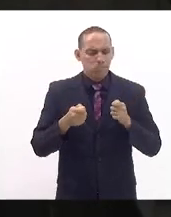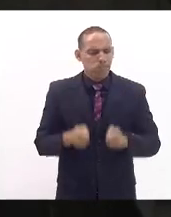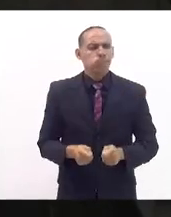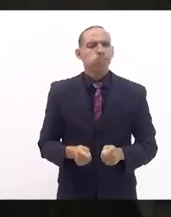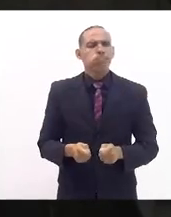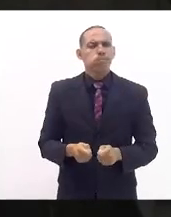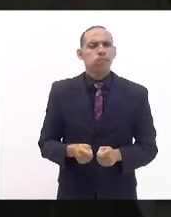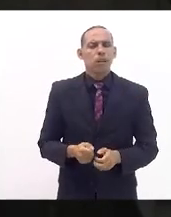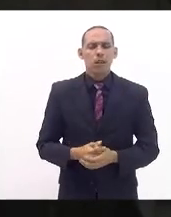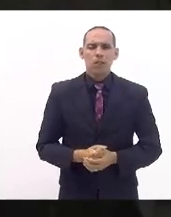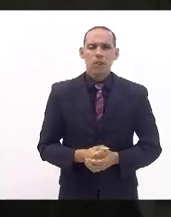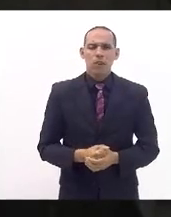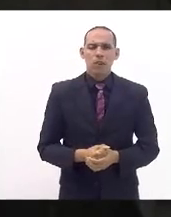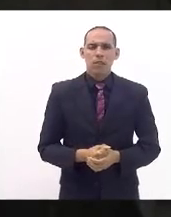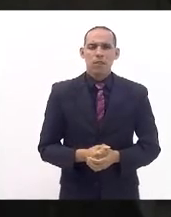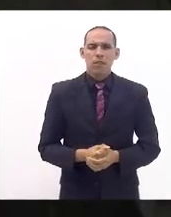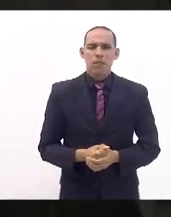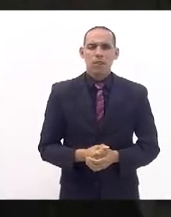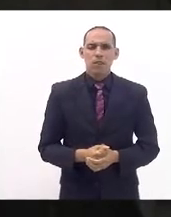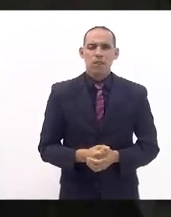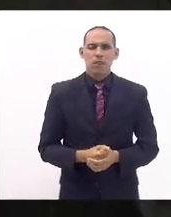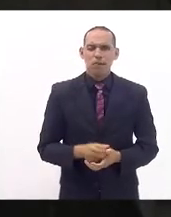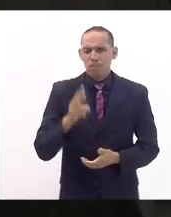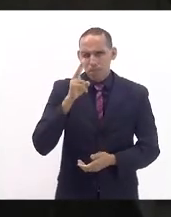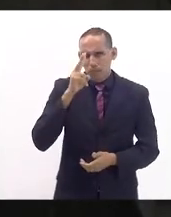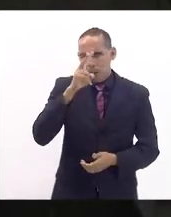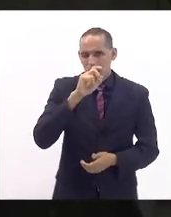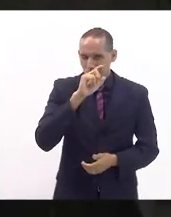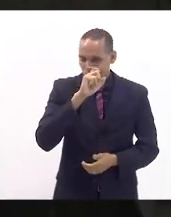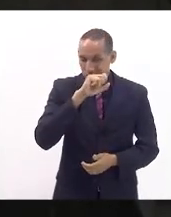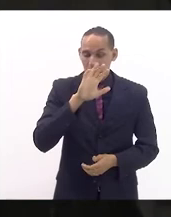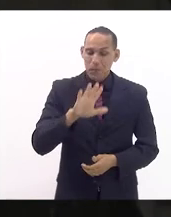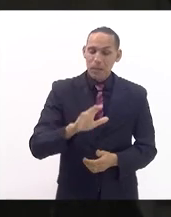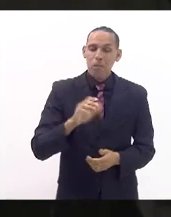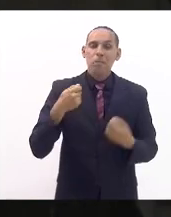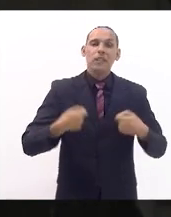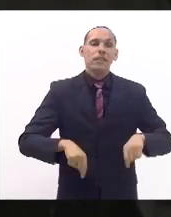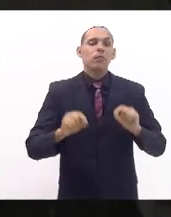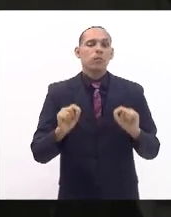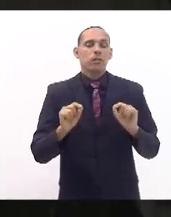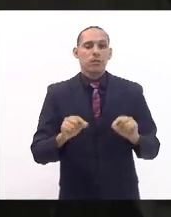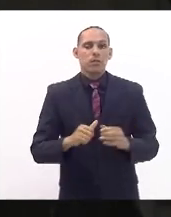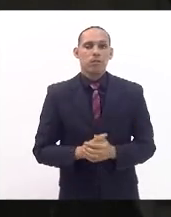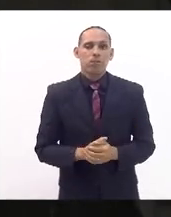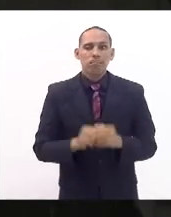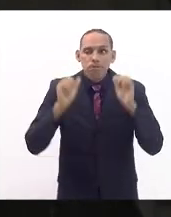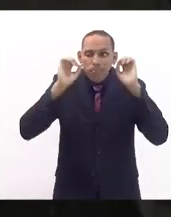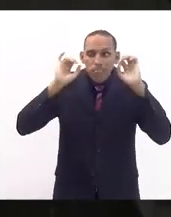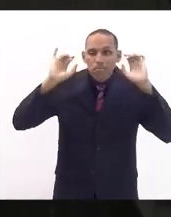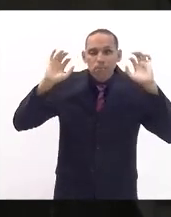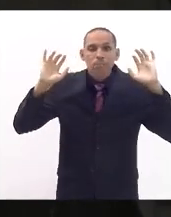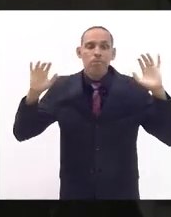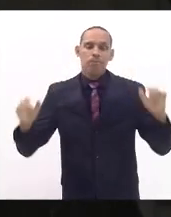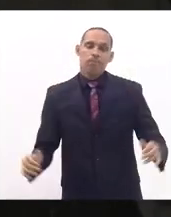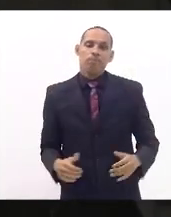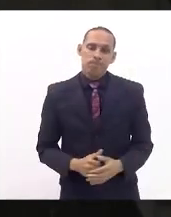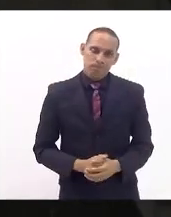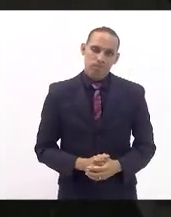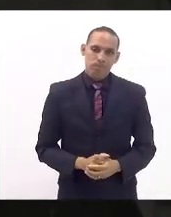de forma muito intensa, mas é necessária essa reflexão,